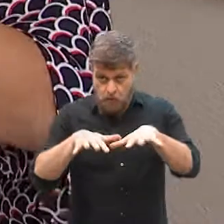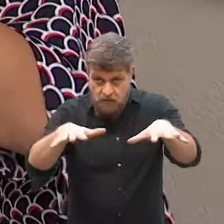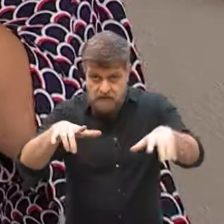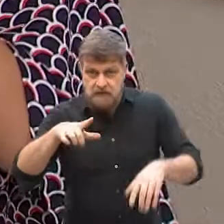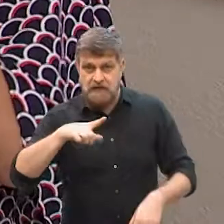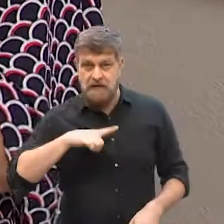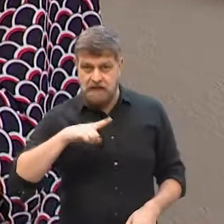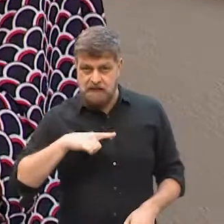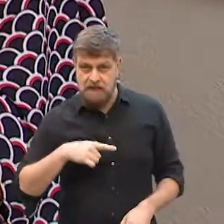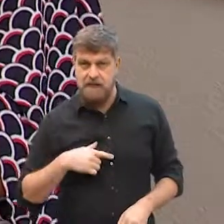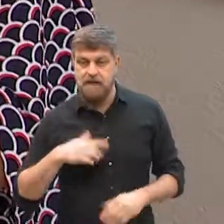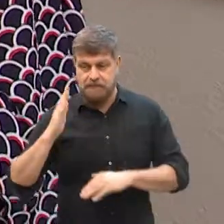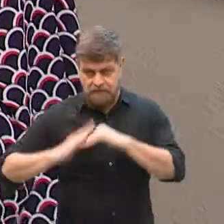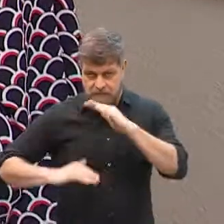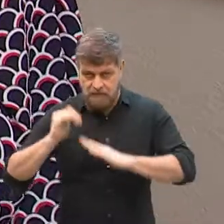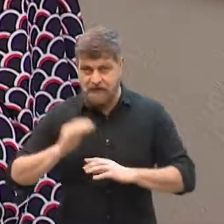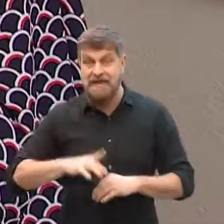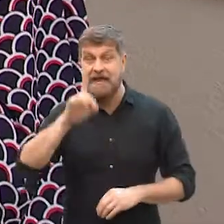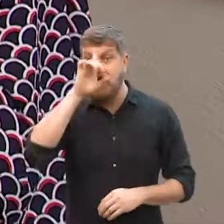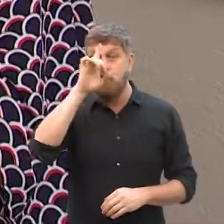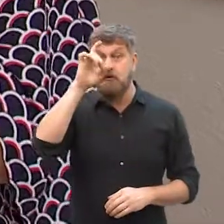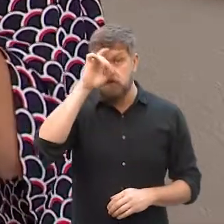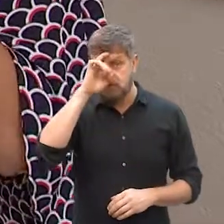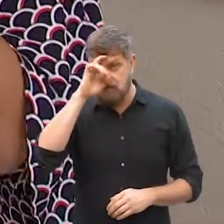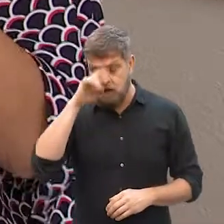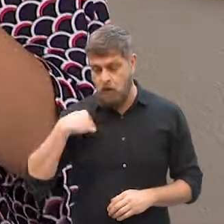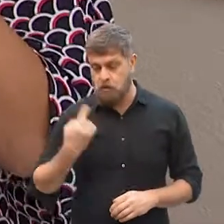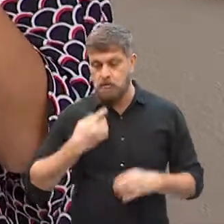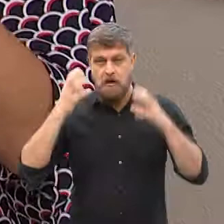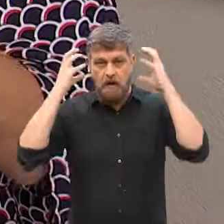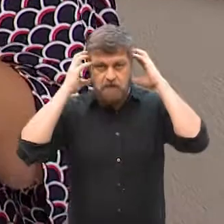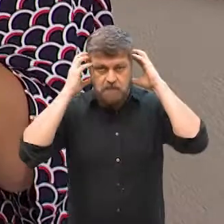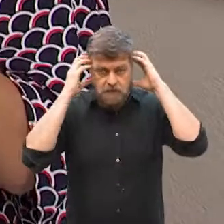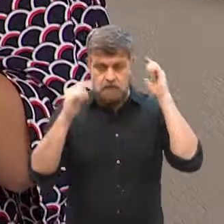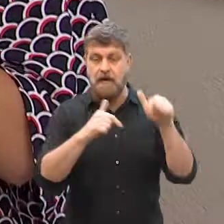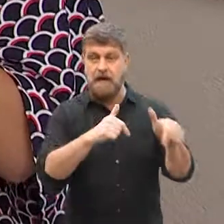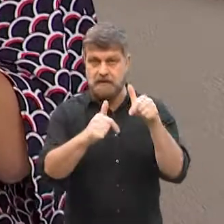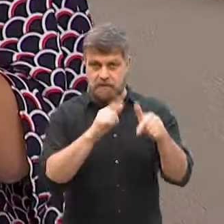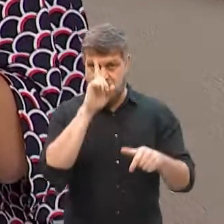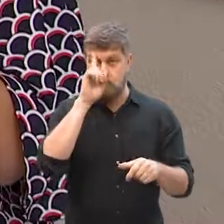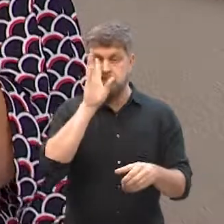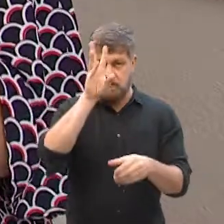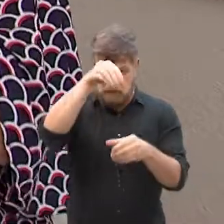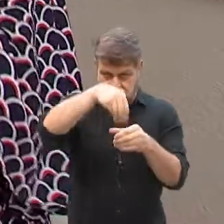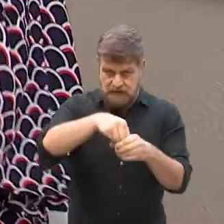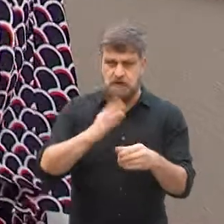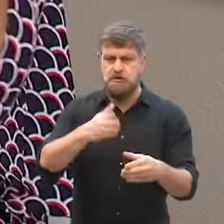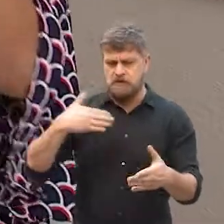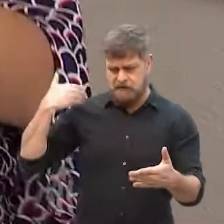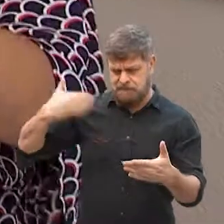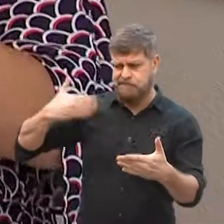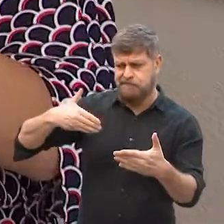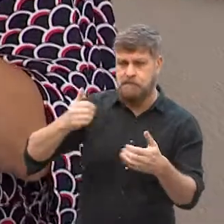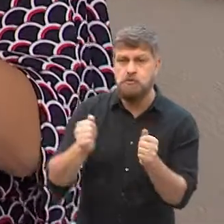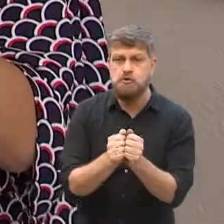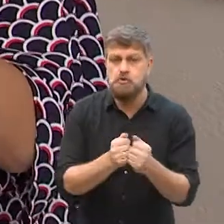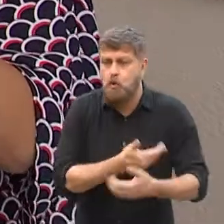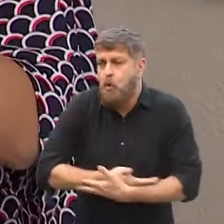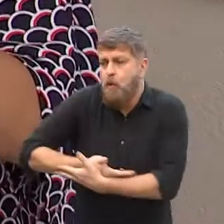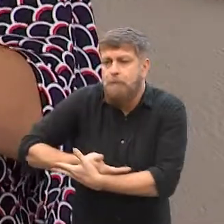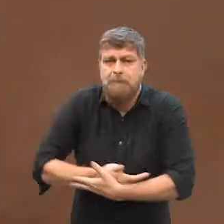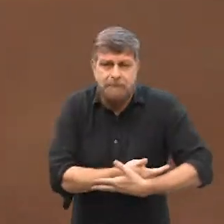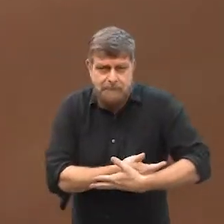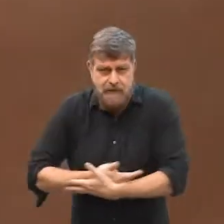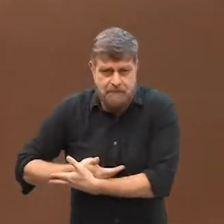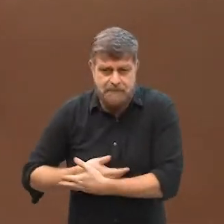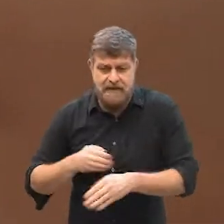está tendo que atuar nos hospitais, né? Aliás, a fonoaudiologia já atua no hospital há muito tempo, né? Com o bebê, na